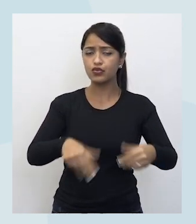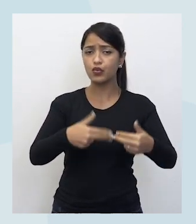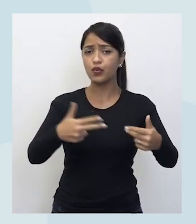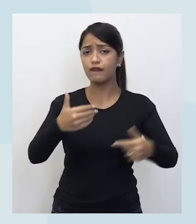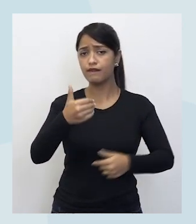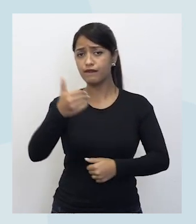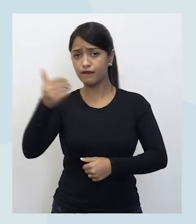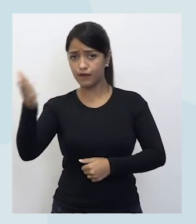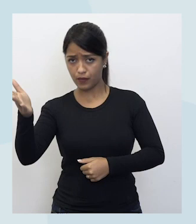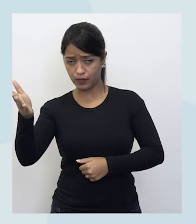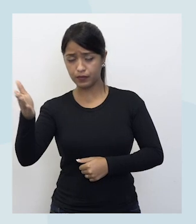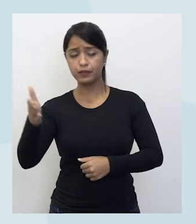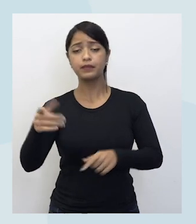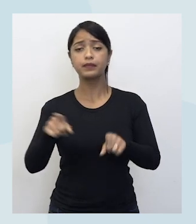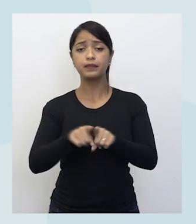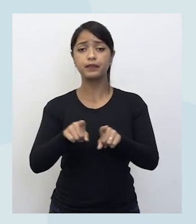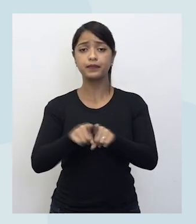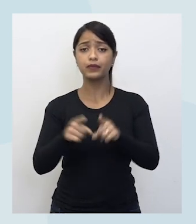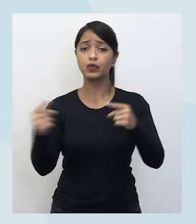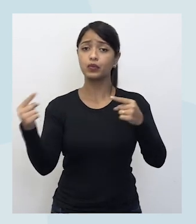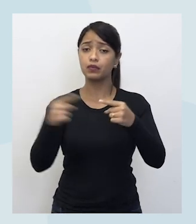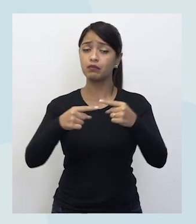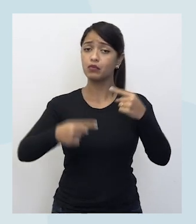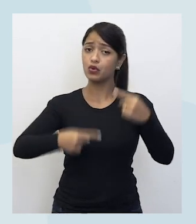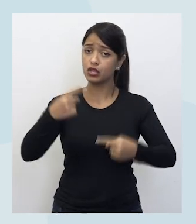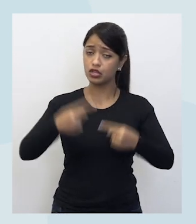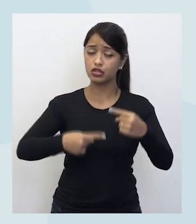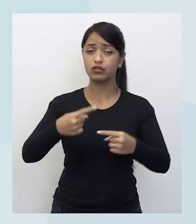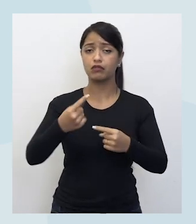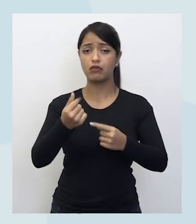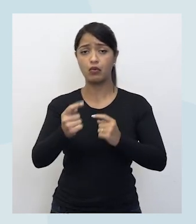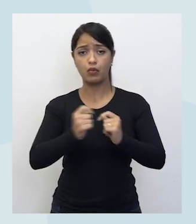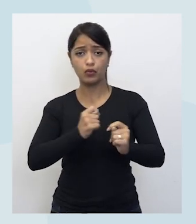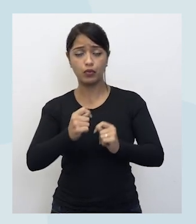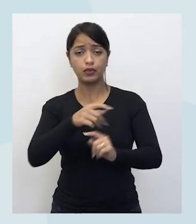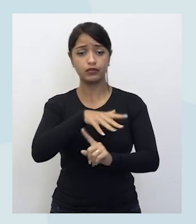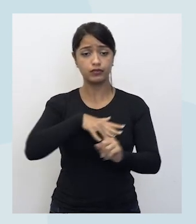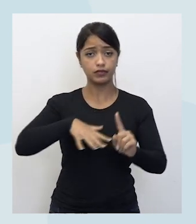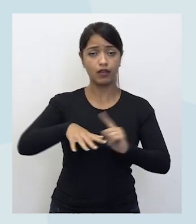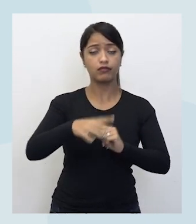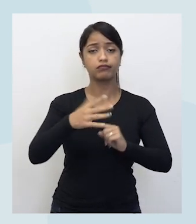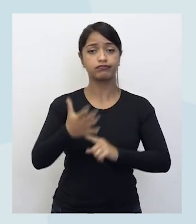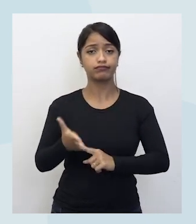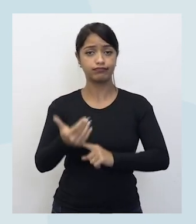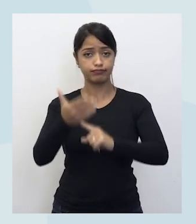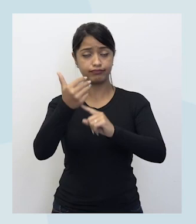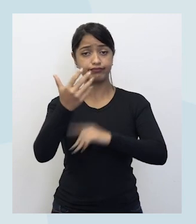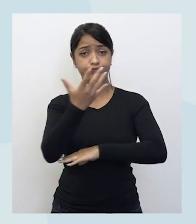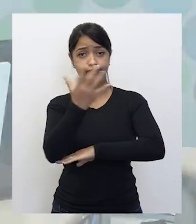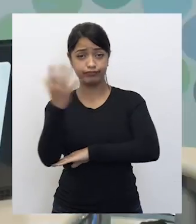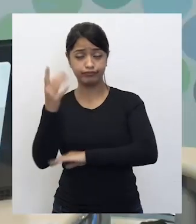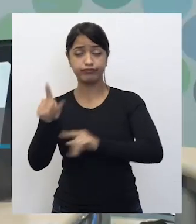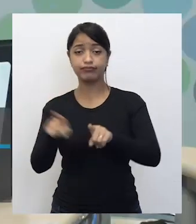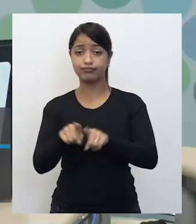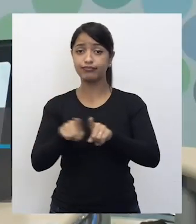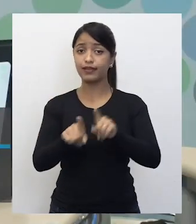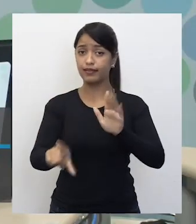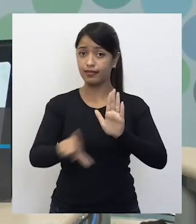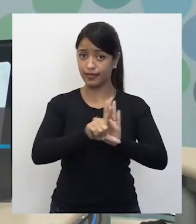e que estão associadas a atividades políticas, econômicas, sociais, tecnológicas, ambientais e legais.